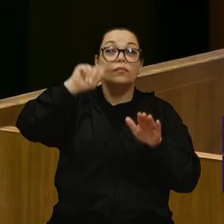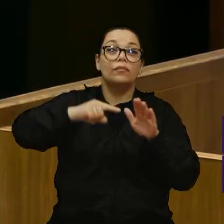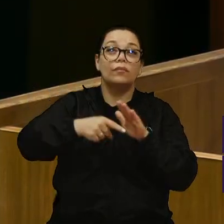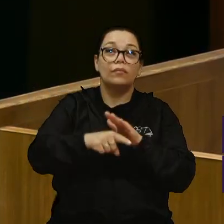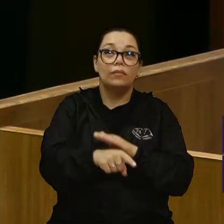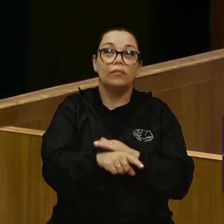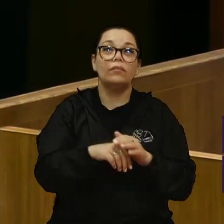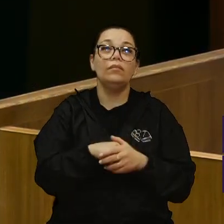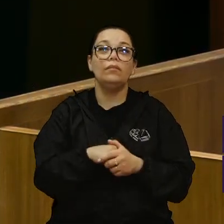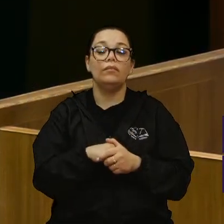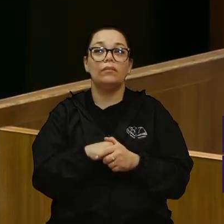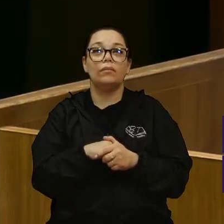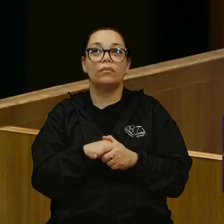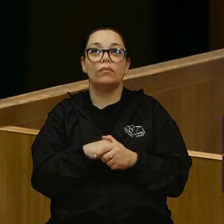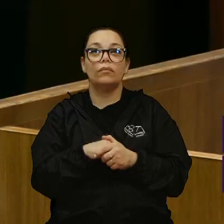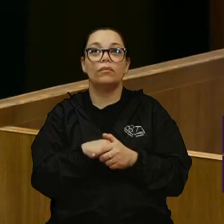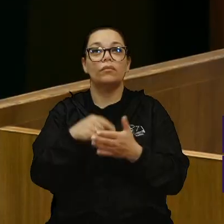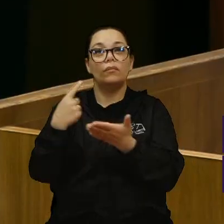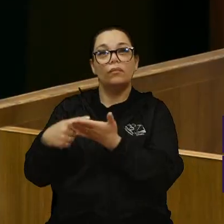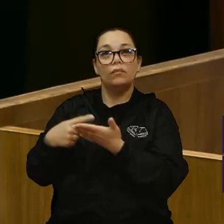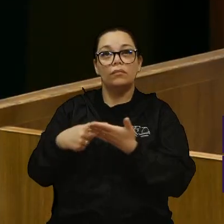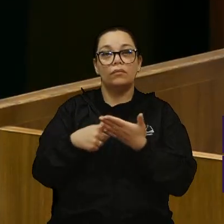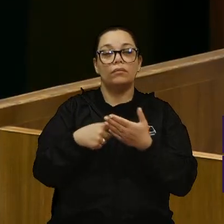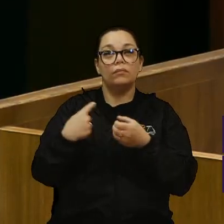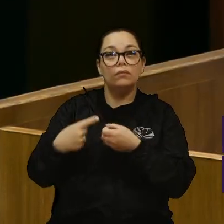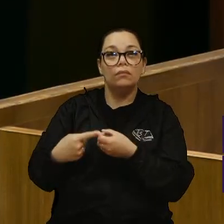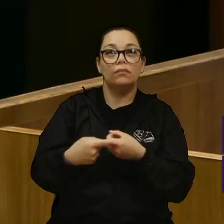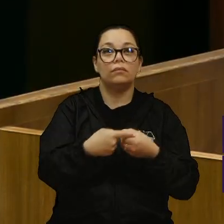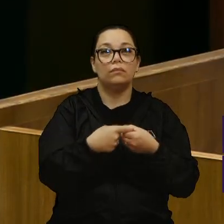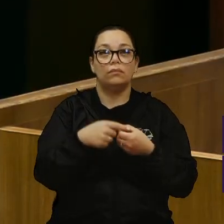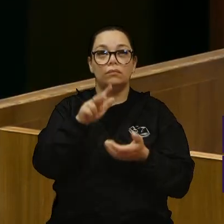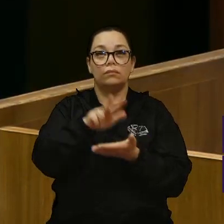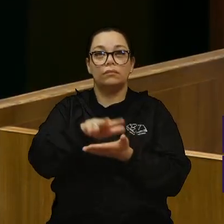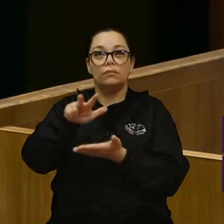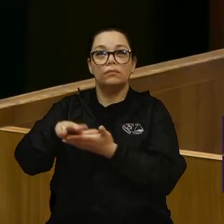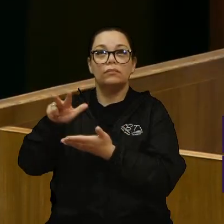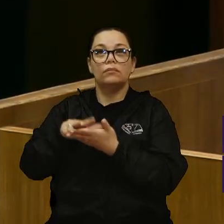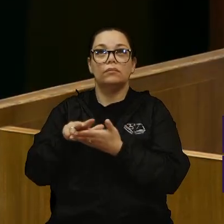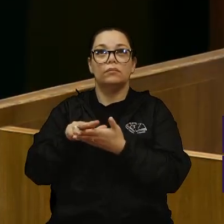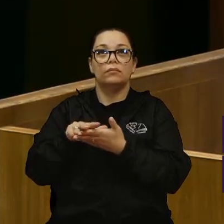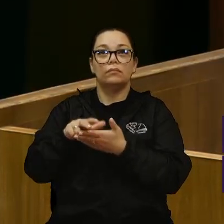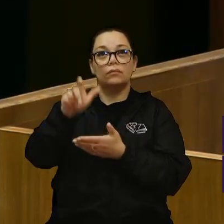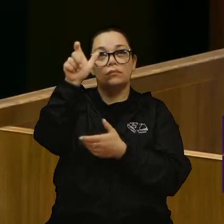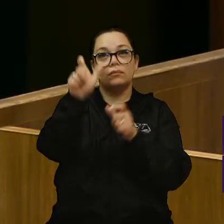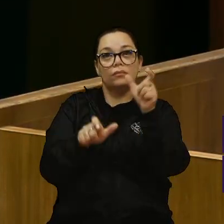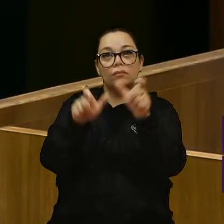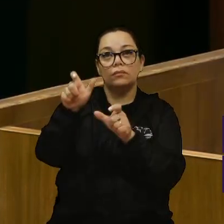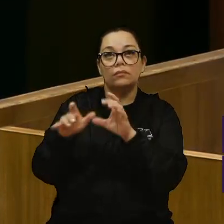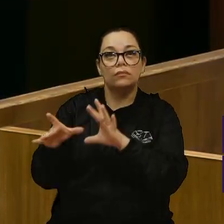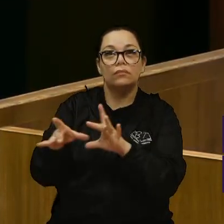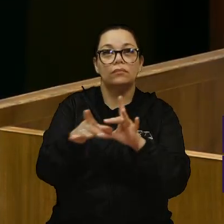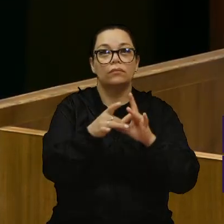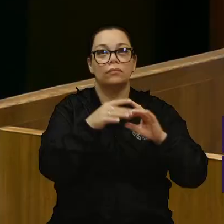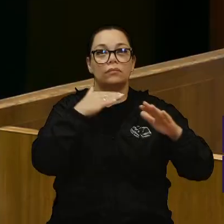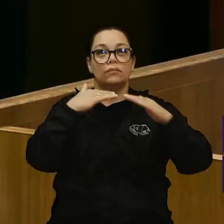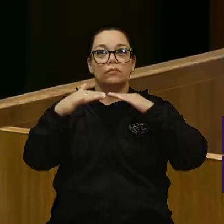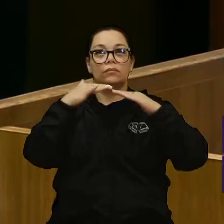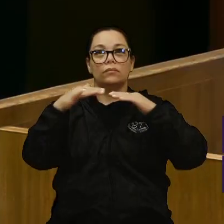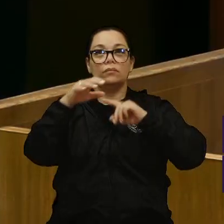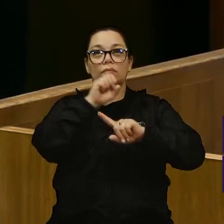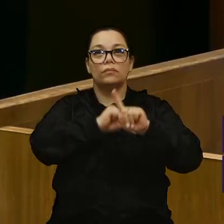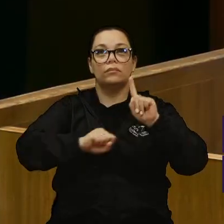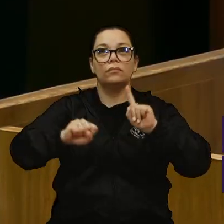profundo, comprometida com a cidade, com os territórios, com os sujeitos coletivos, com os movimentos